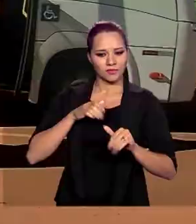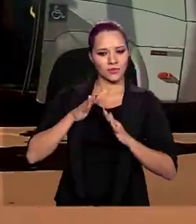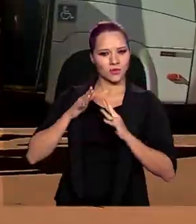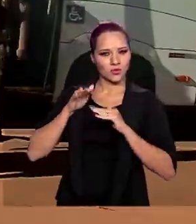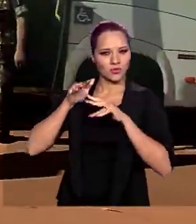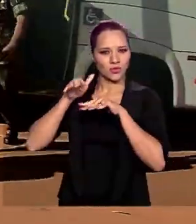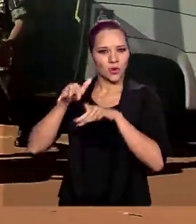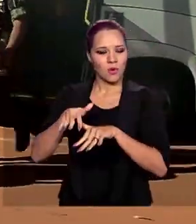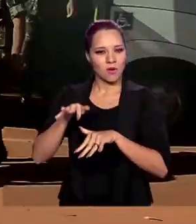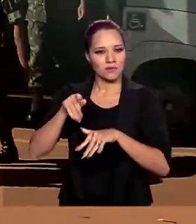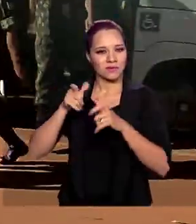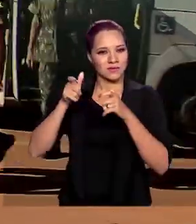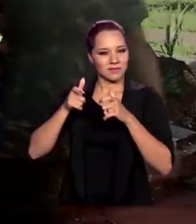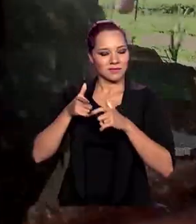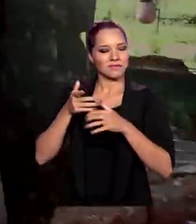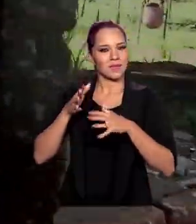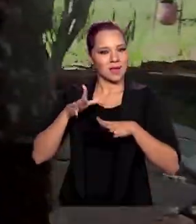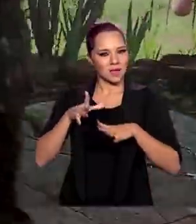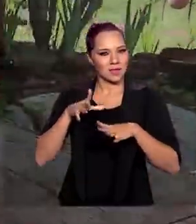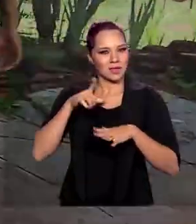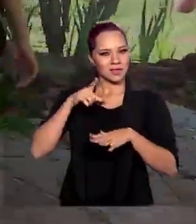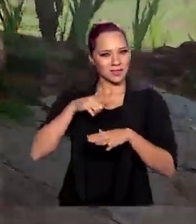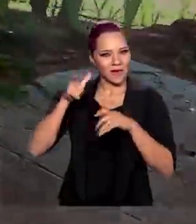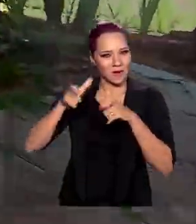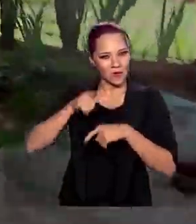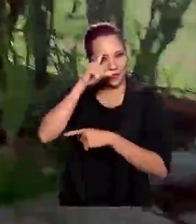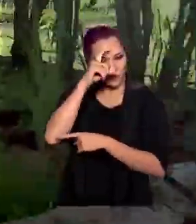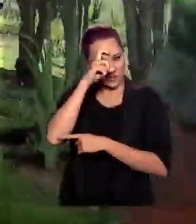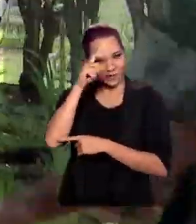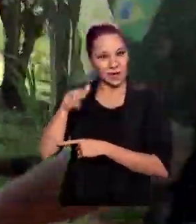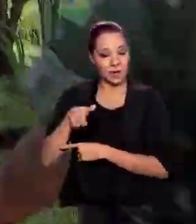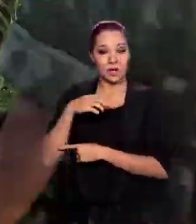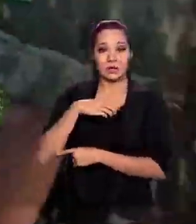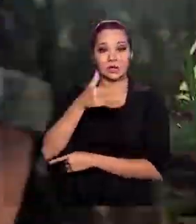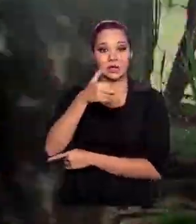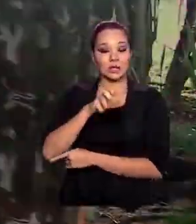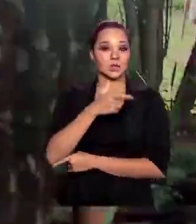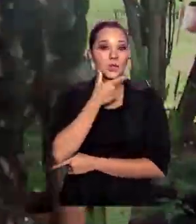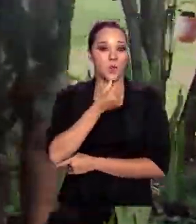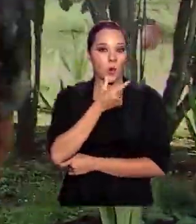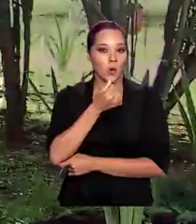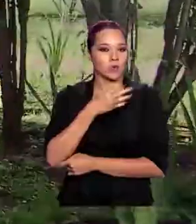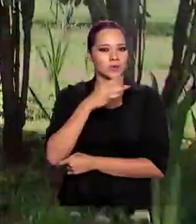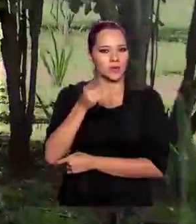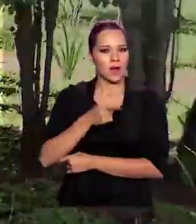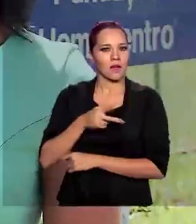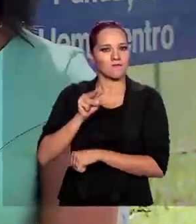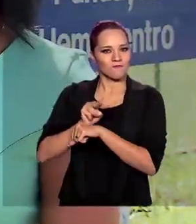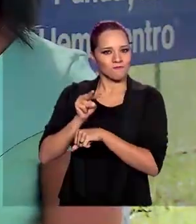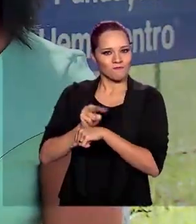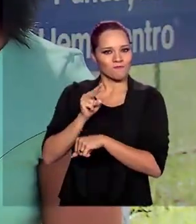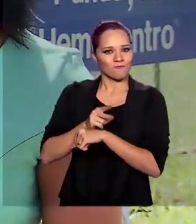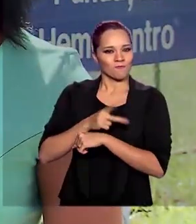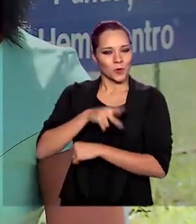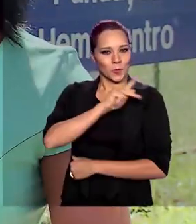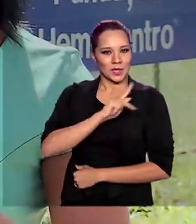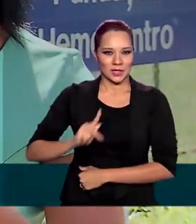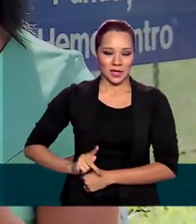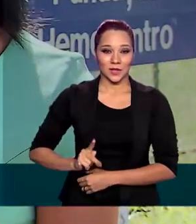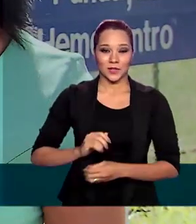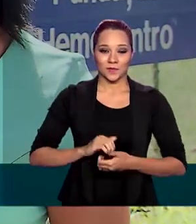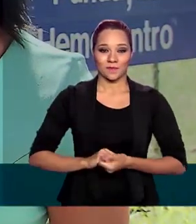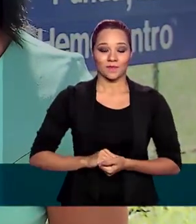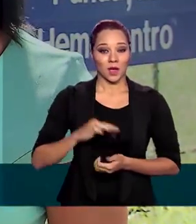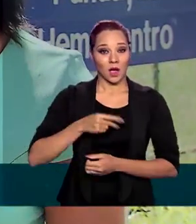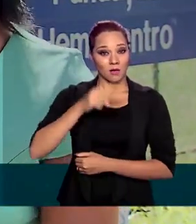Hemocentro de Brasília. Desta vez foram 15 homens do Batalhão da Guarda Presidencial. As Forças Armadas já